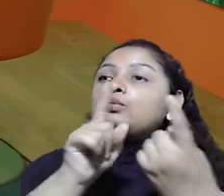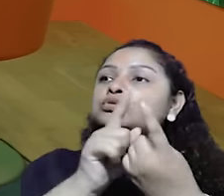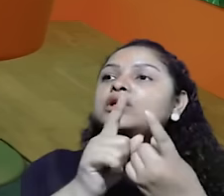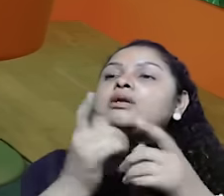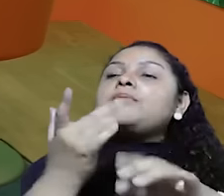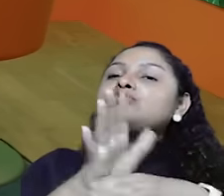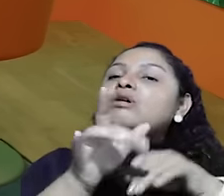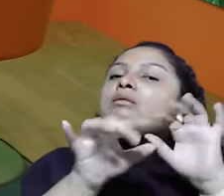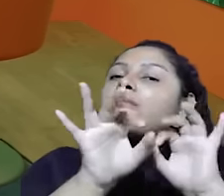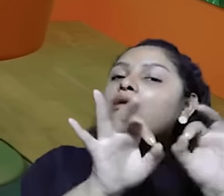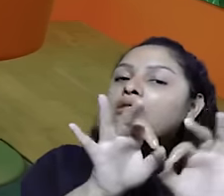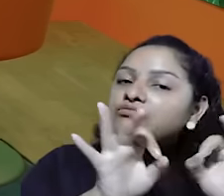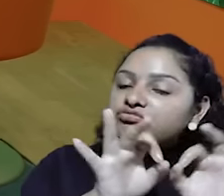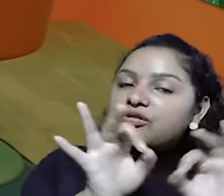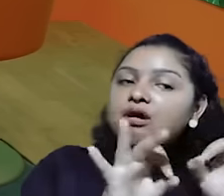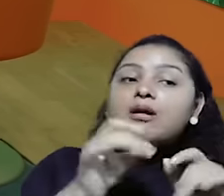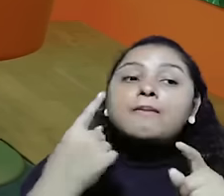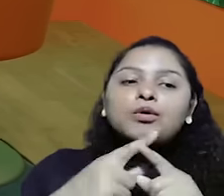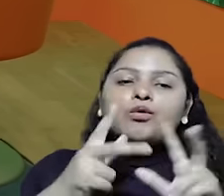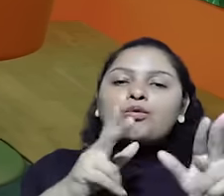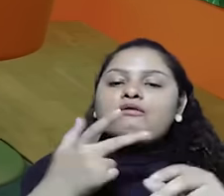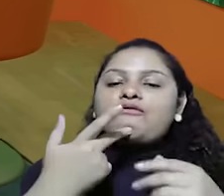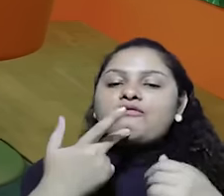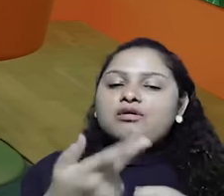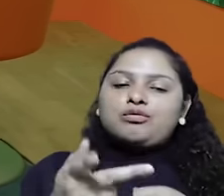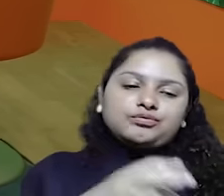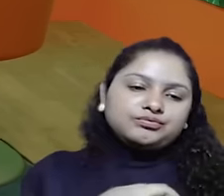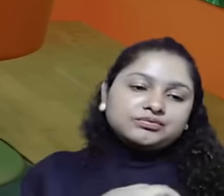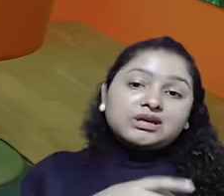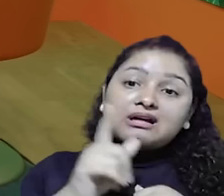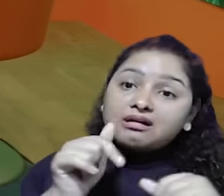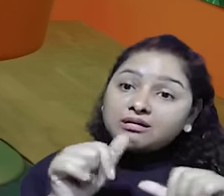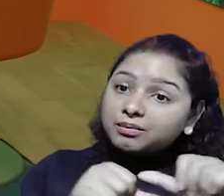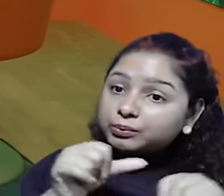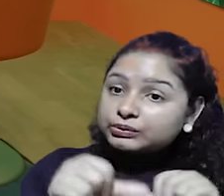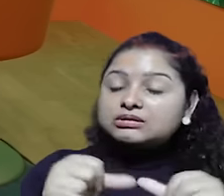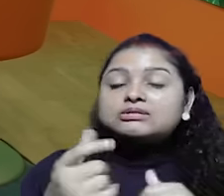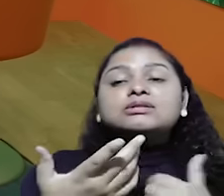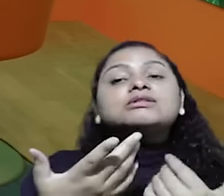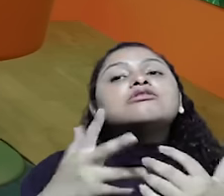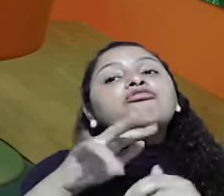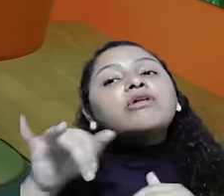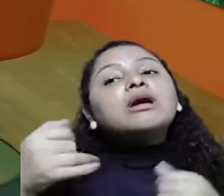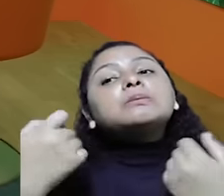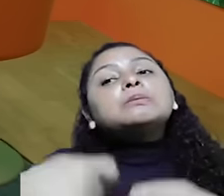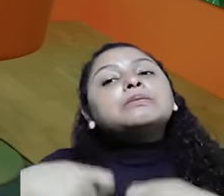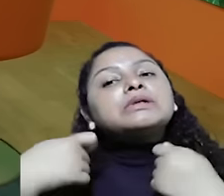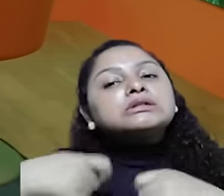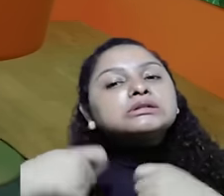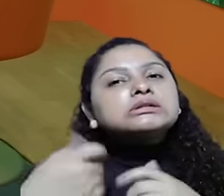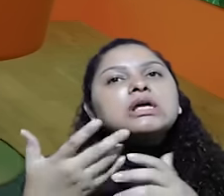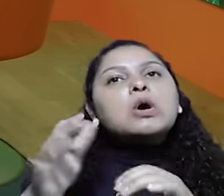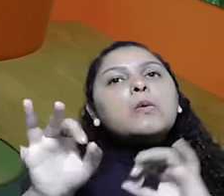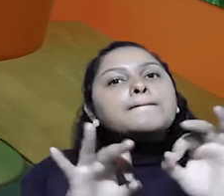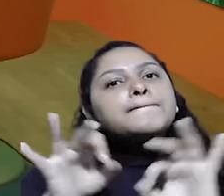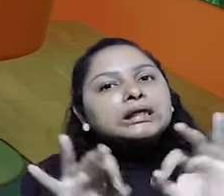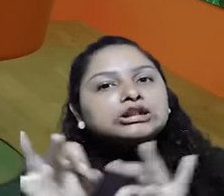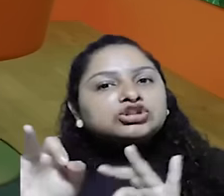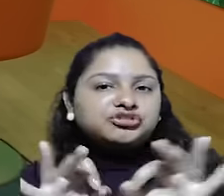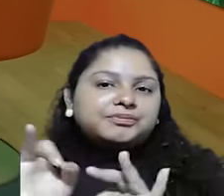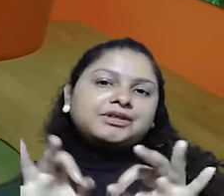planejamento porque Como dito né Vocês é uma mudança Então vai precisar realmente talvez de um plano de ação